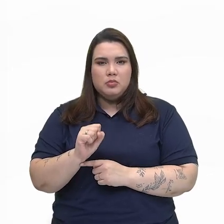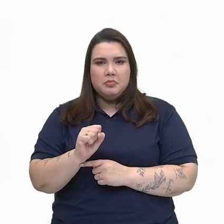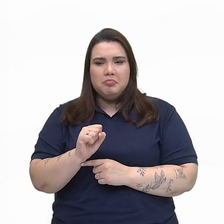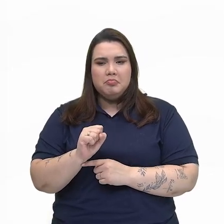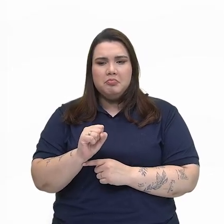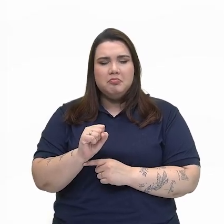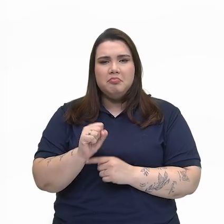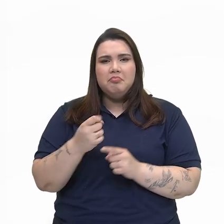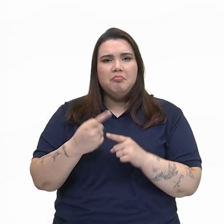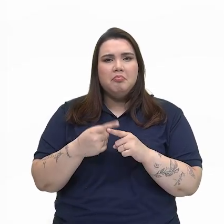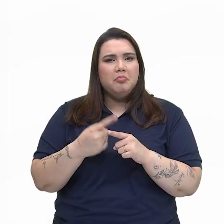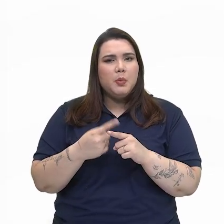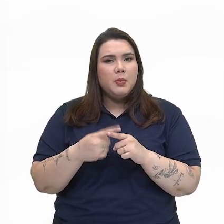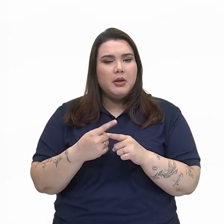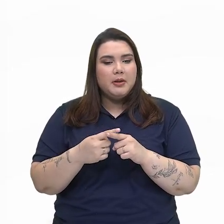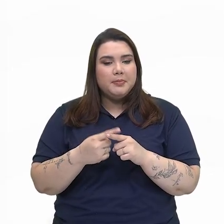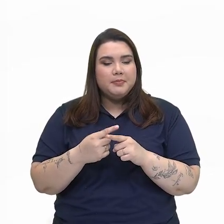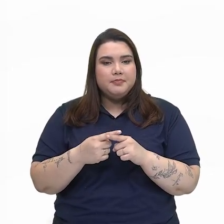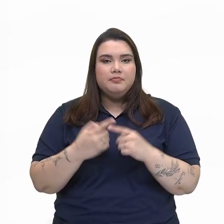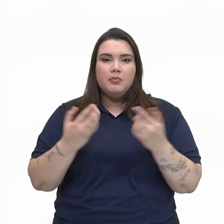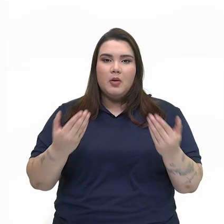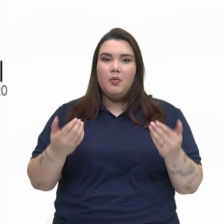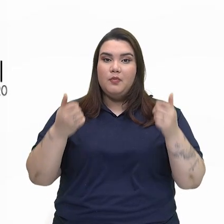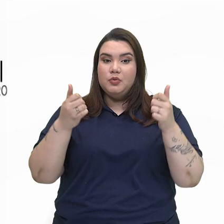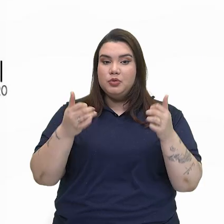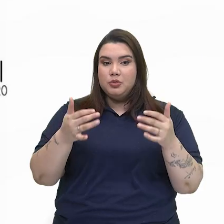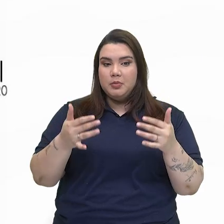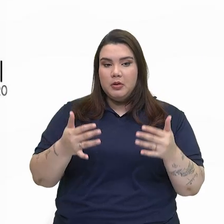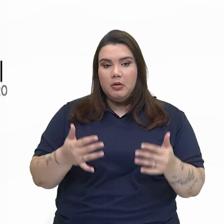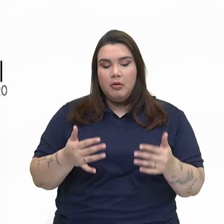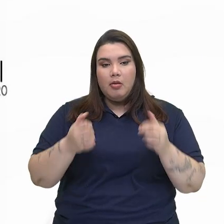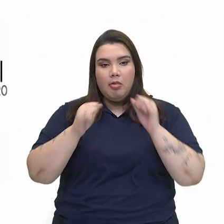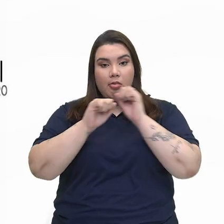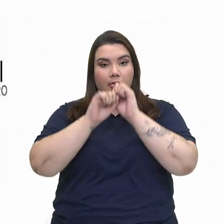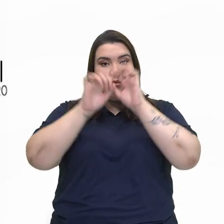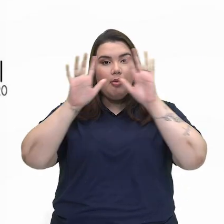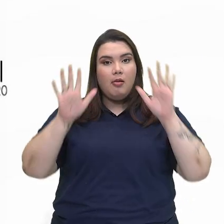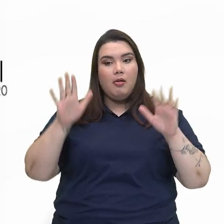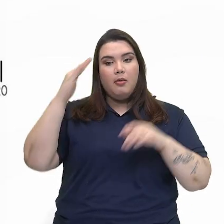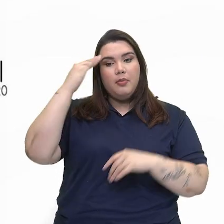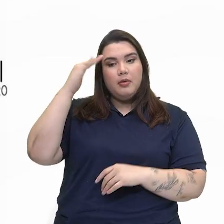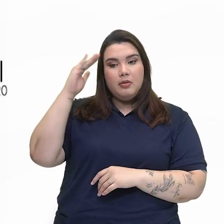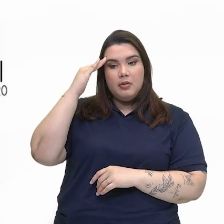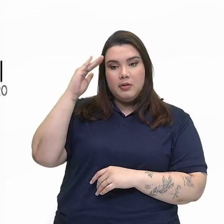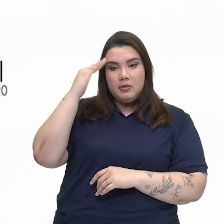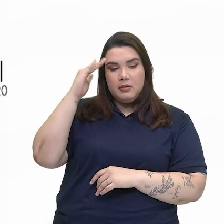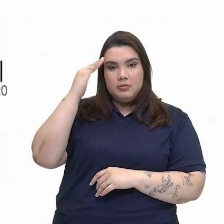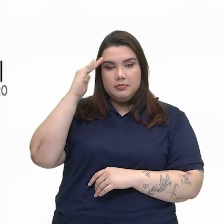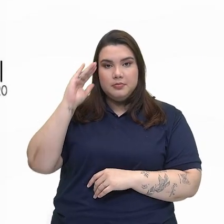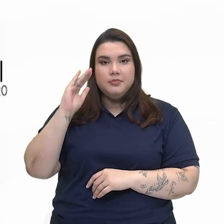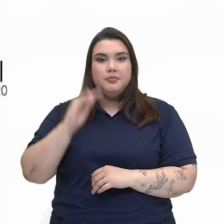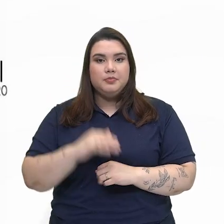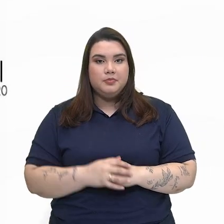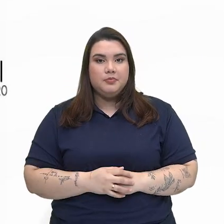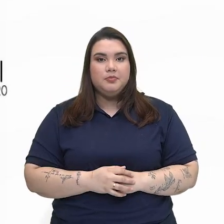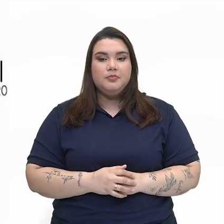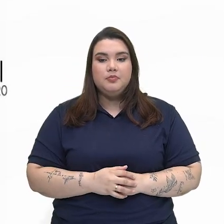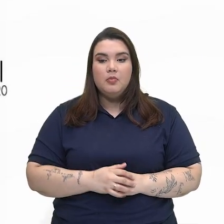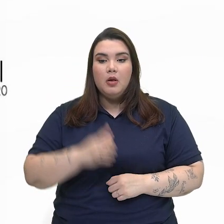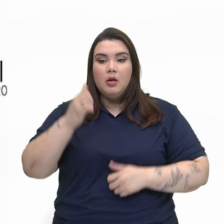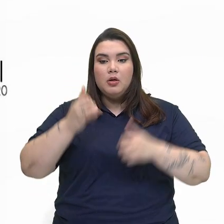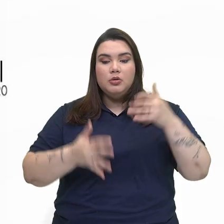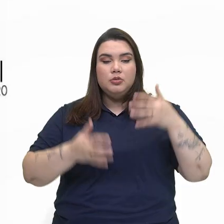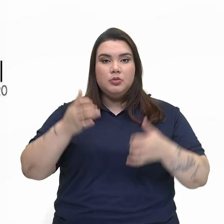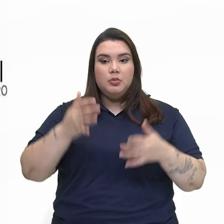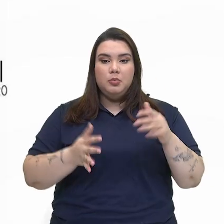que são duvidosos? E aí eu vou explicar para vocês aqui, né, essa parte que fala